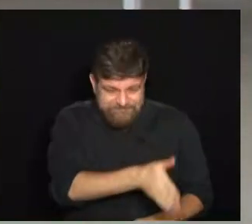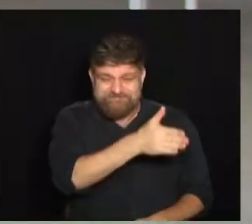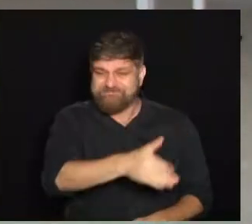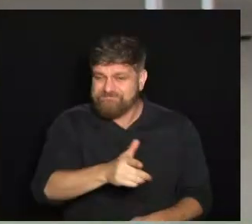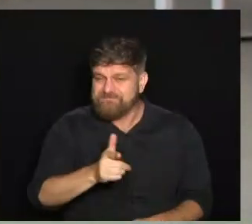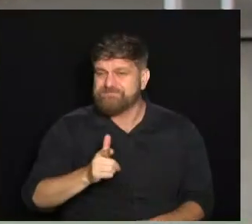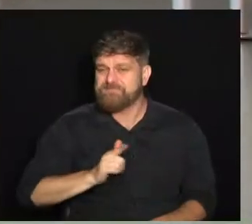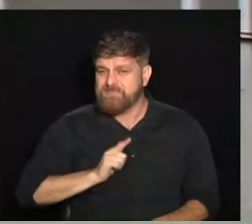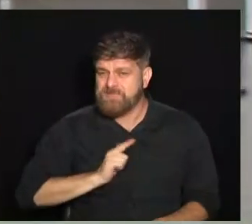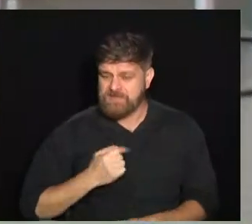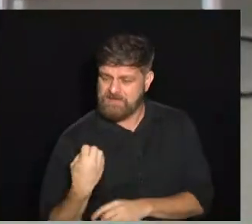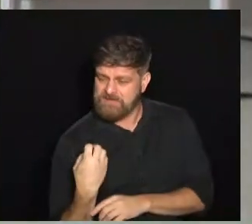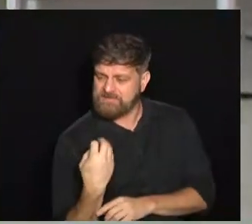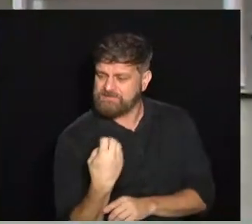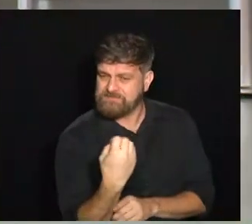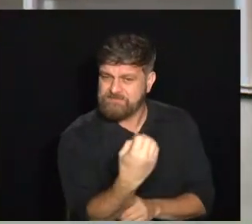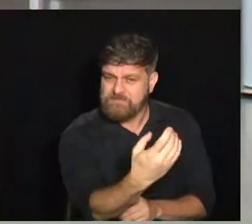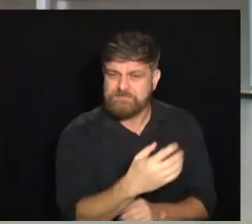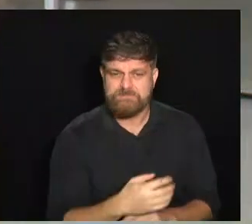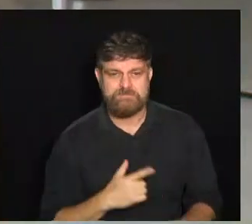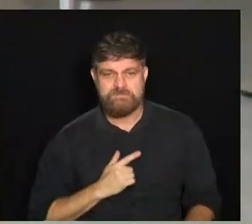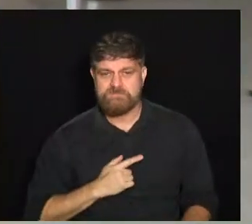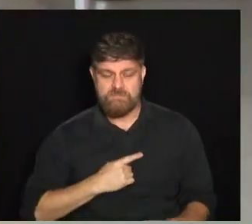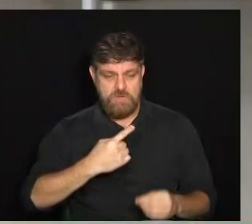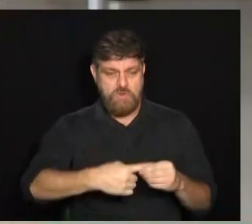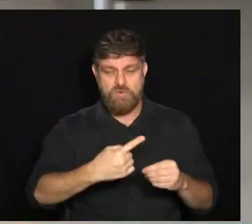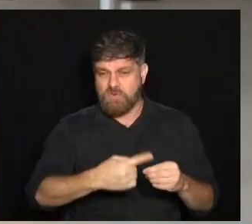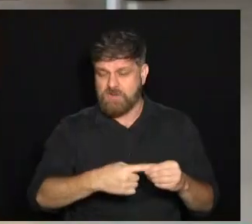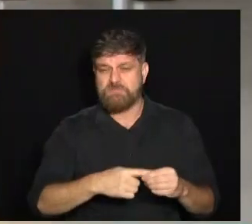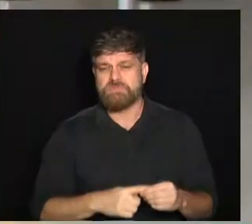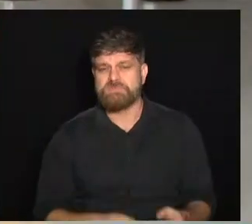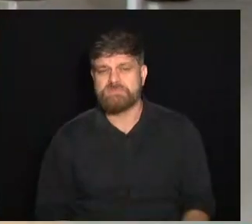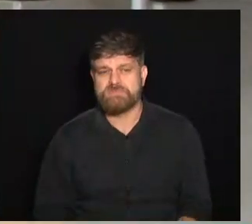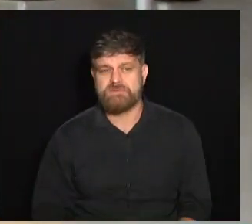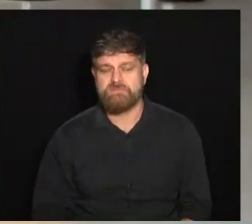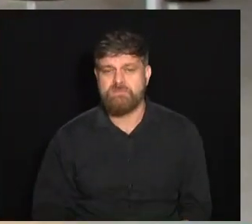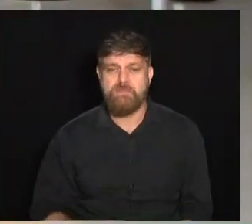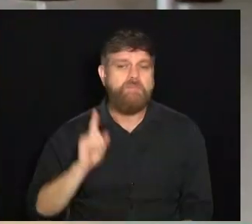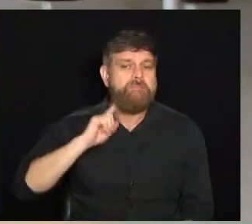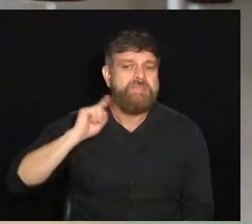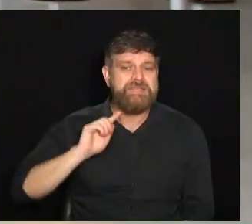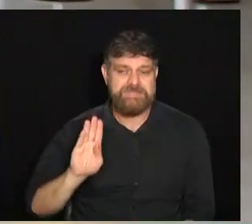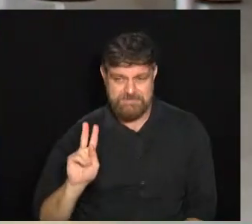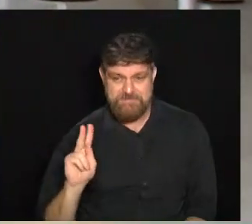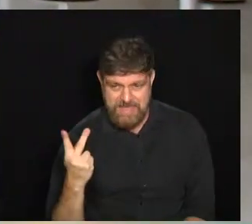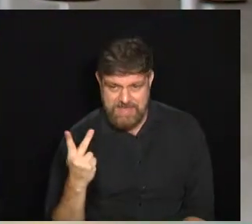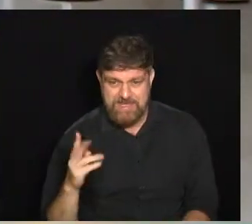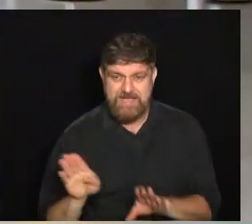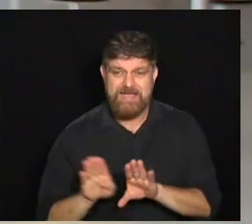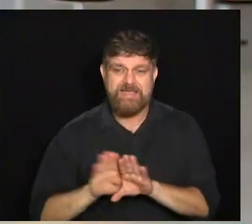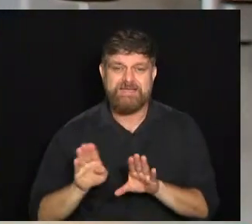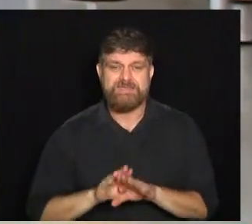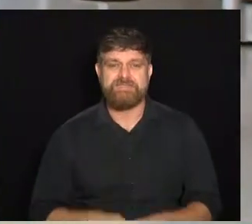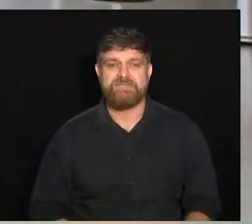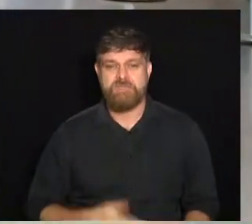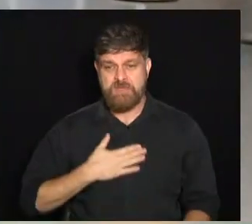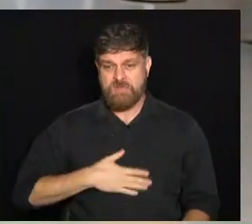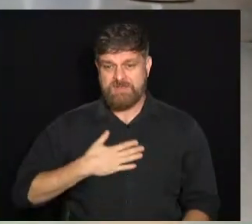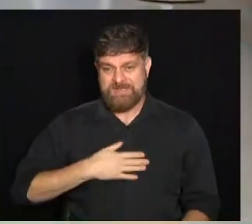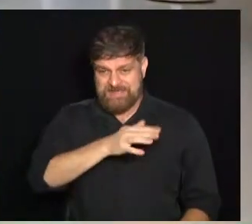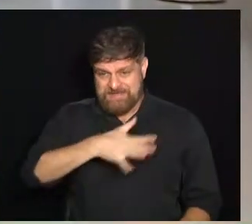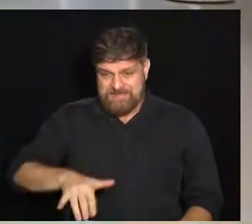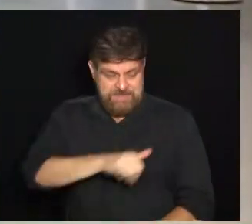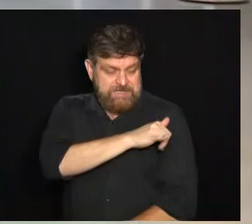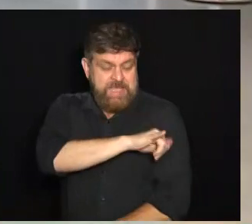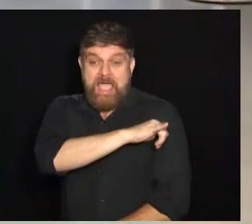de viagens por ônibus para Belo Horizonte, Poços de Caldas, Santos e Rio de Janeiro